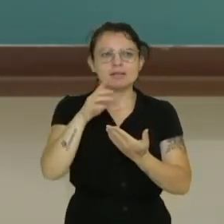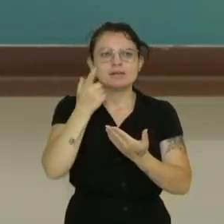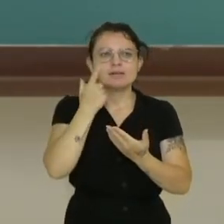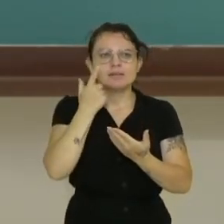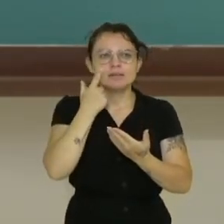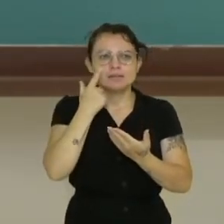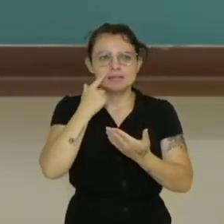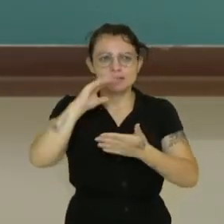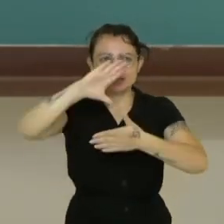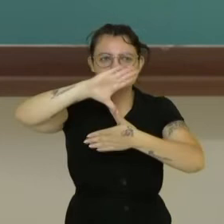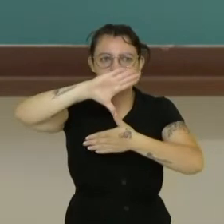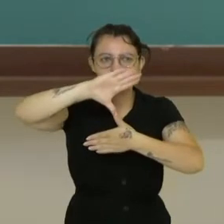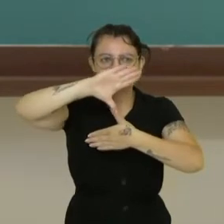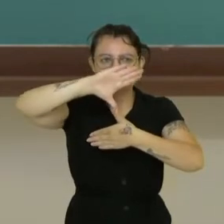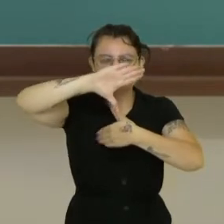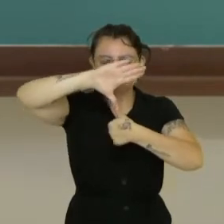América